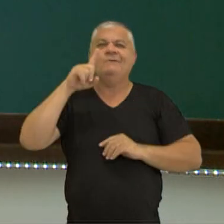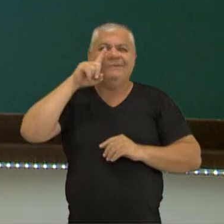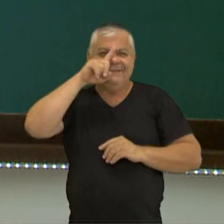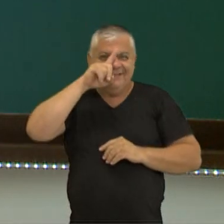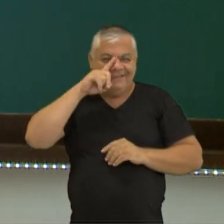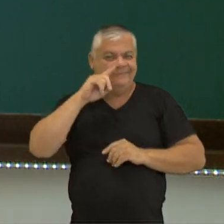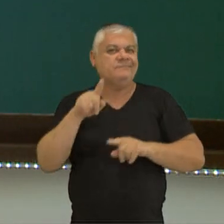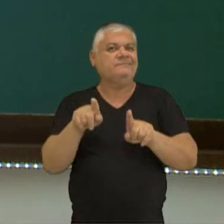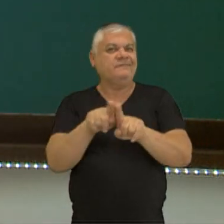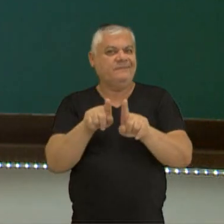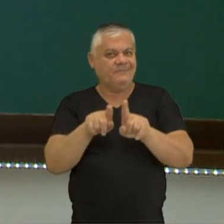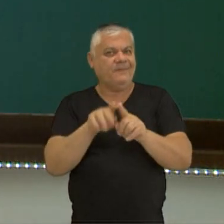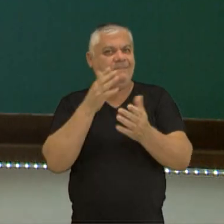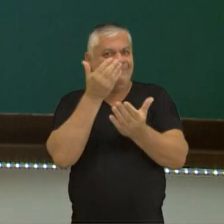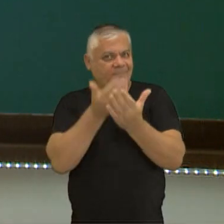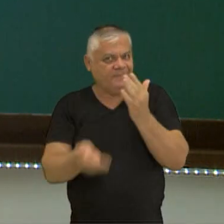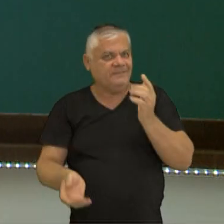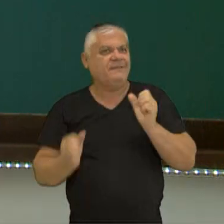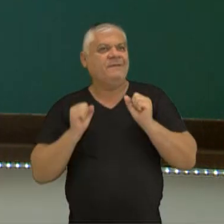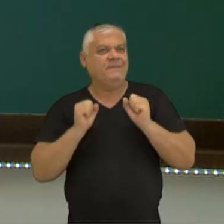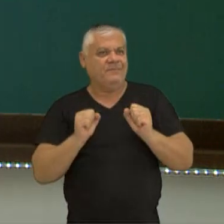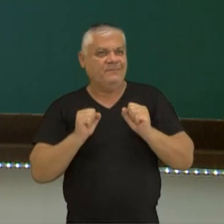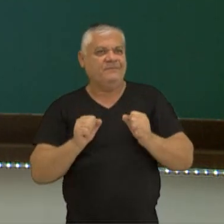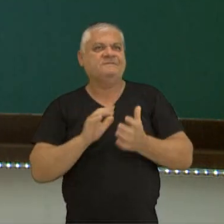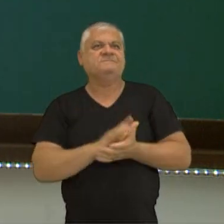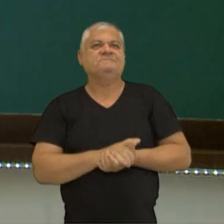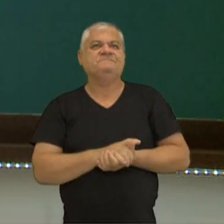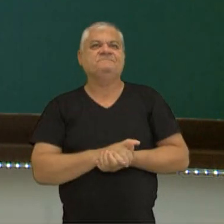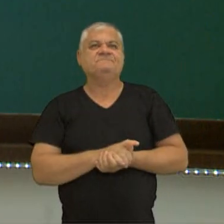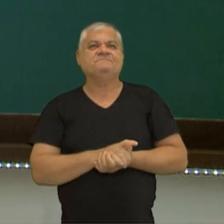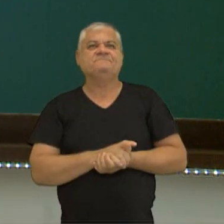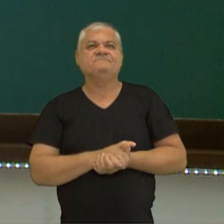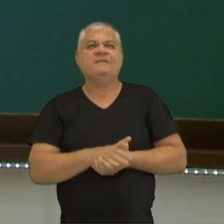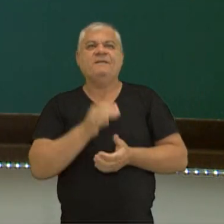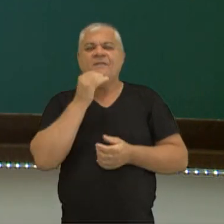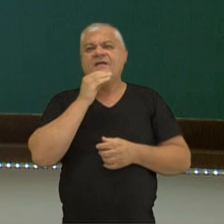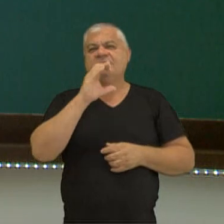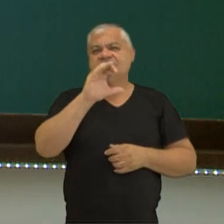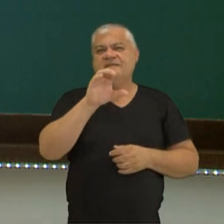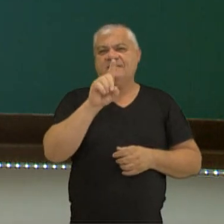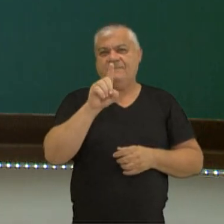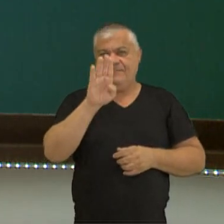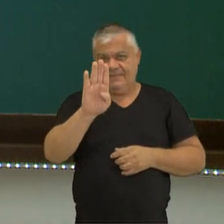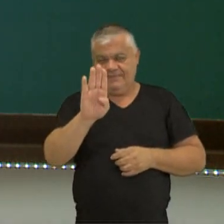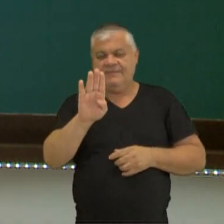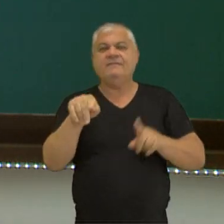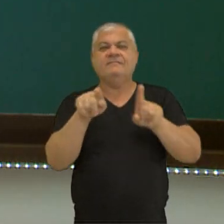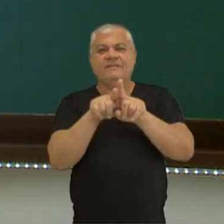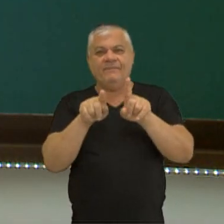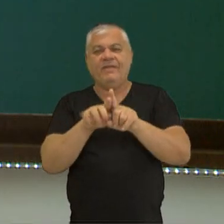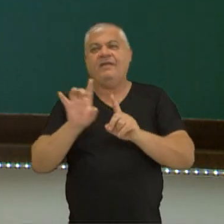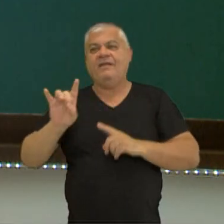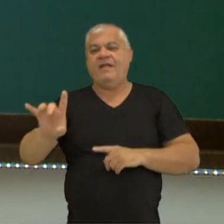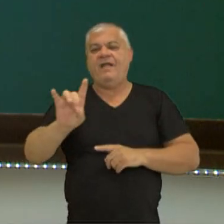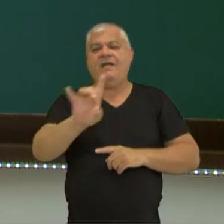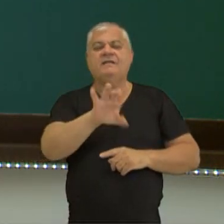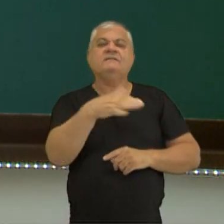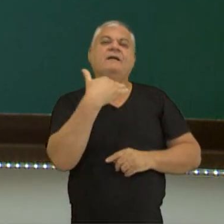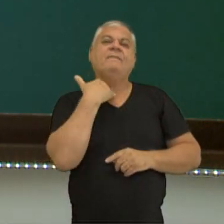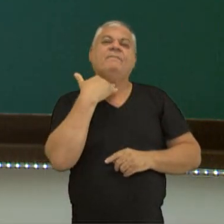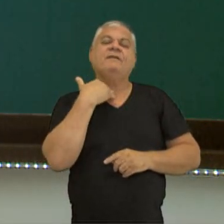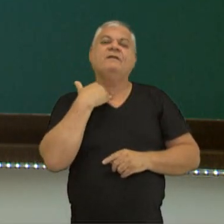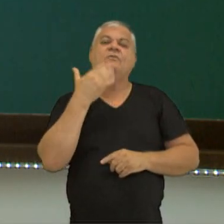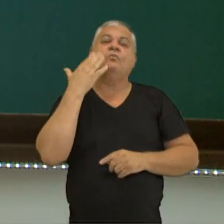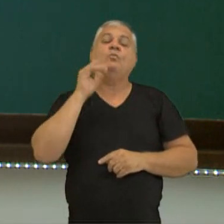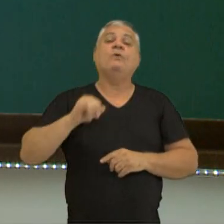risco também, então temos que ver quais são os riscos. O certificado de depósito bancário, que cada instituição define qual a taxa